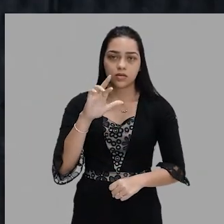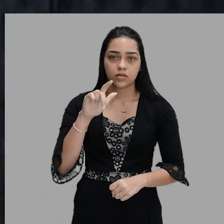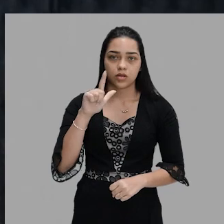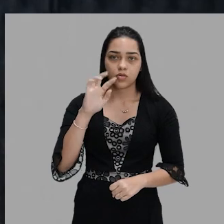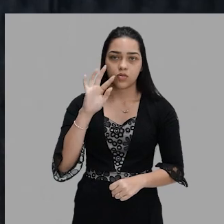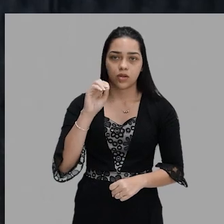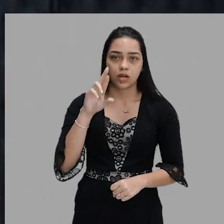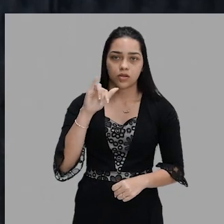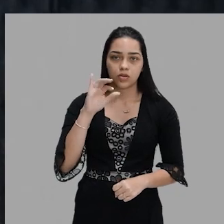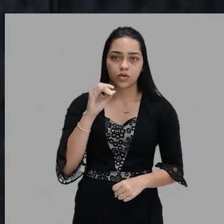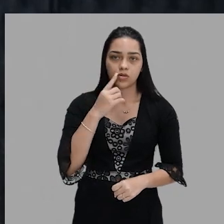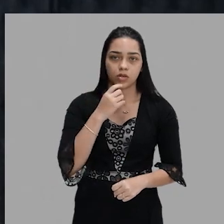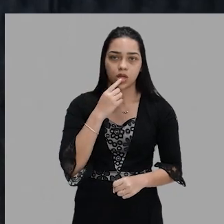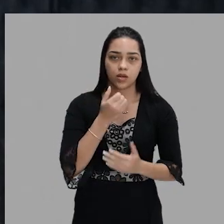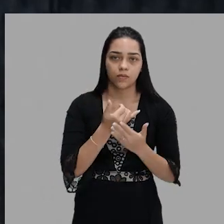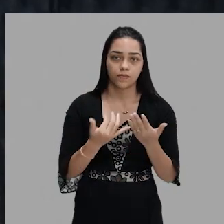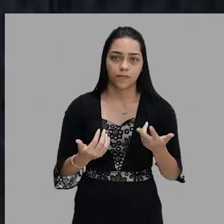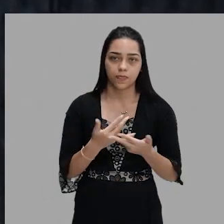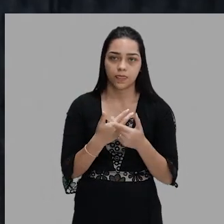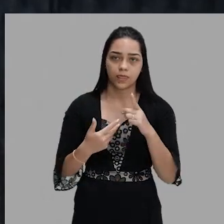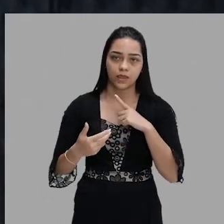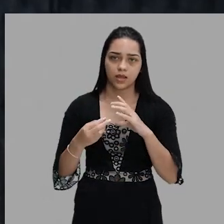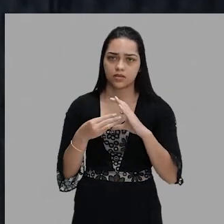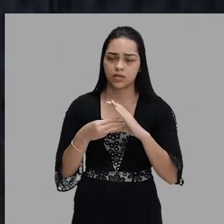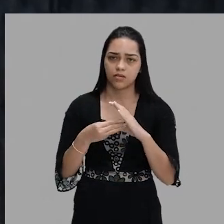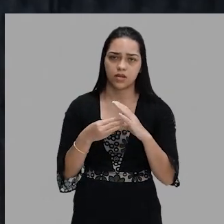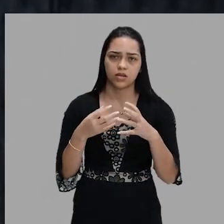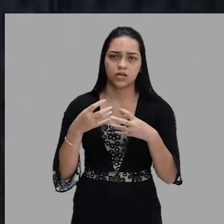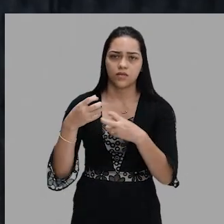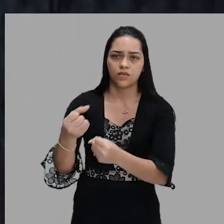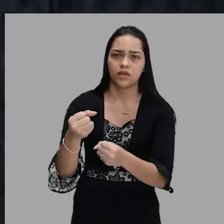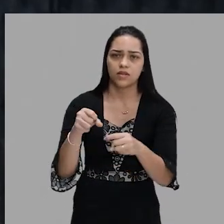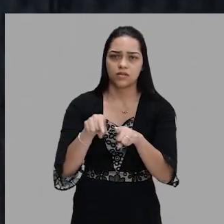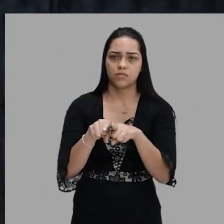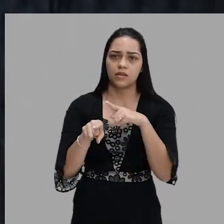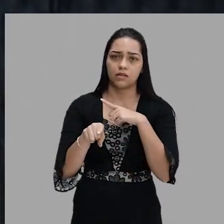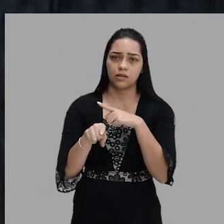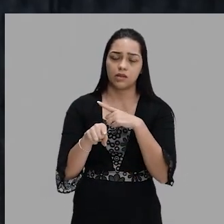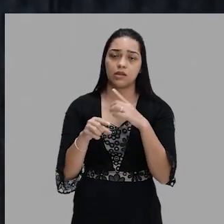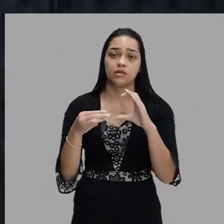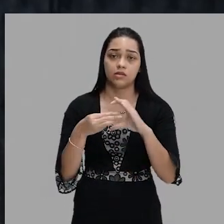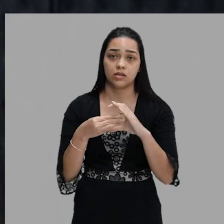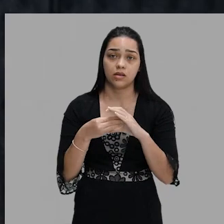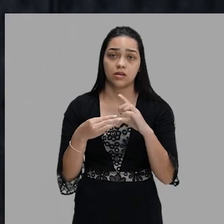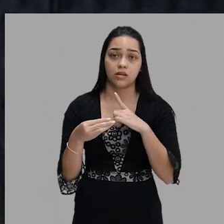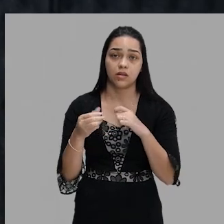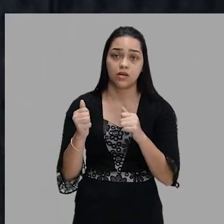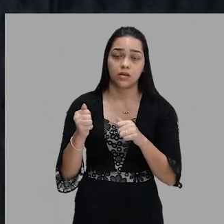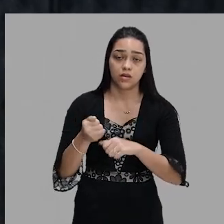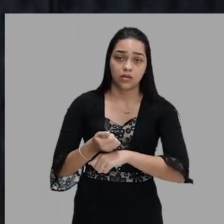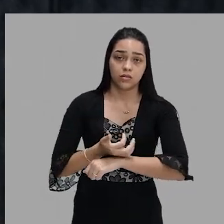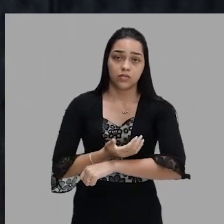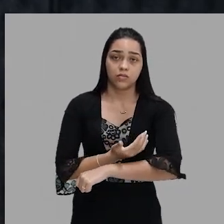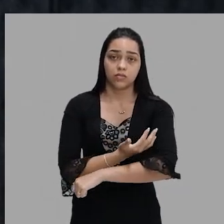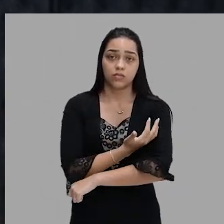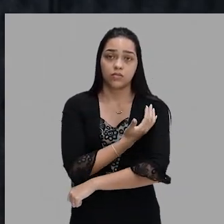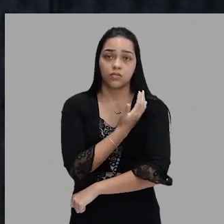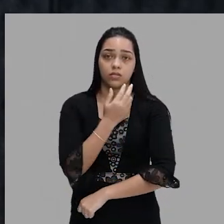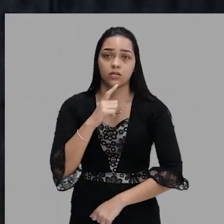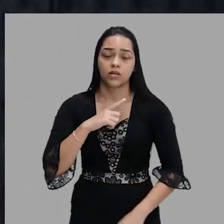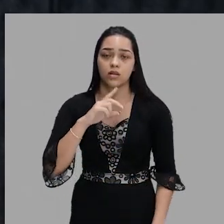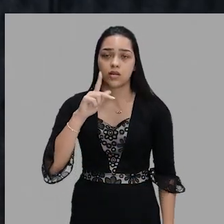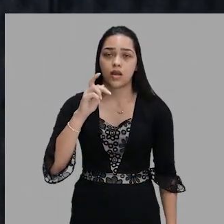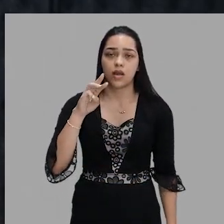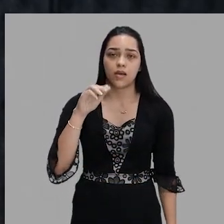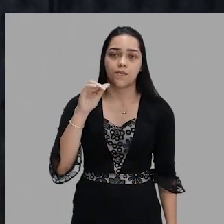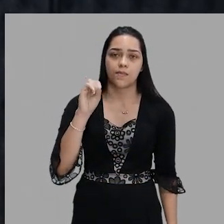sangue, ele tem, além de célula de defesa, tem ali células que promovem o transporte gasoso, como no caso das